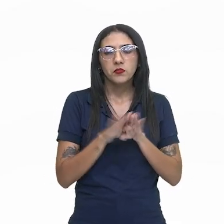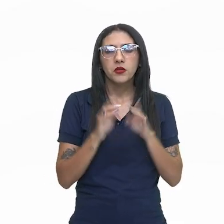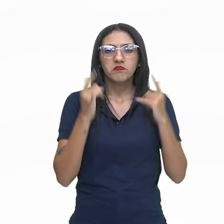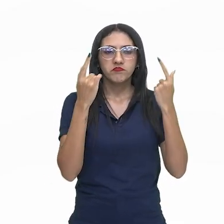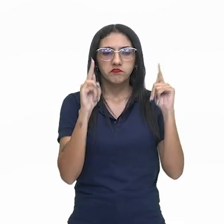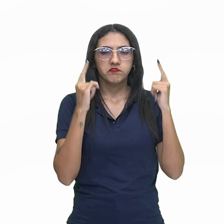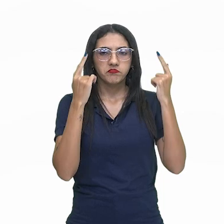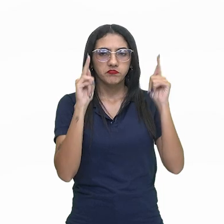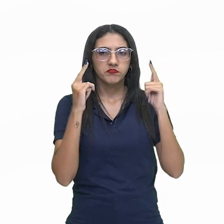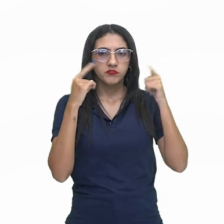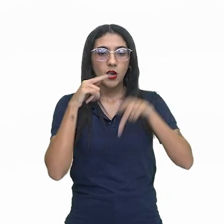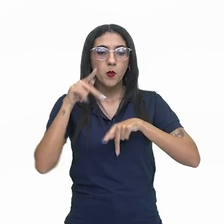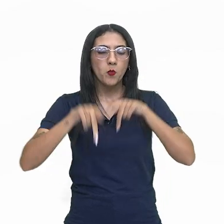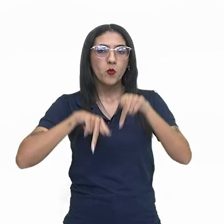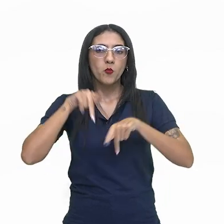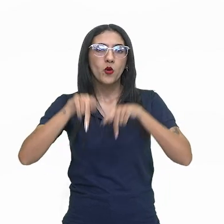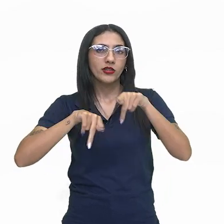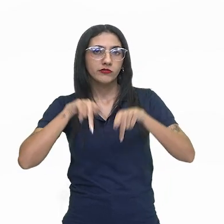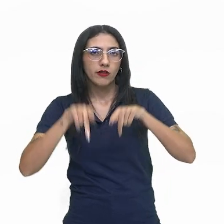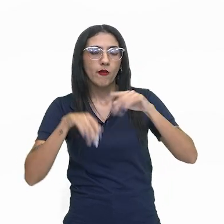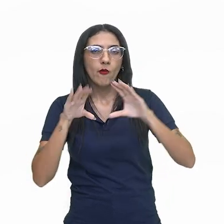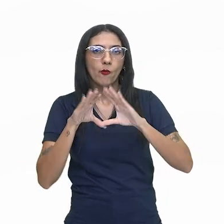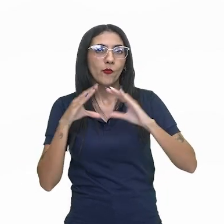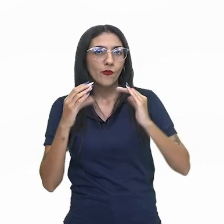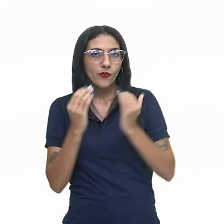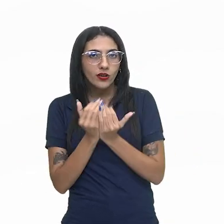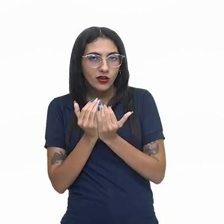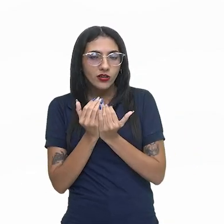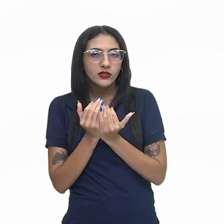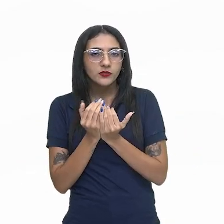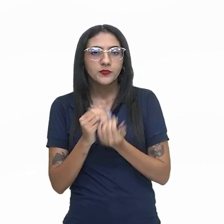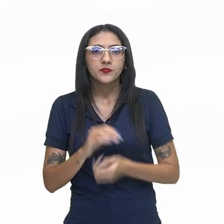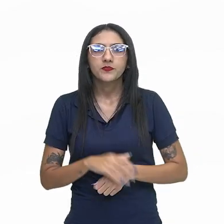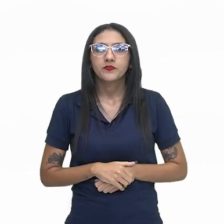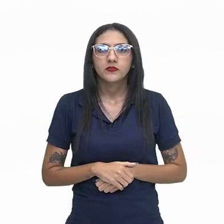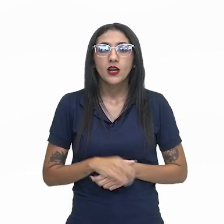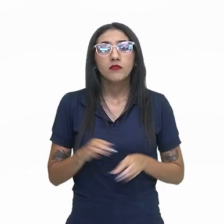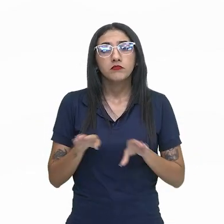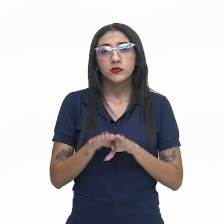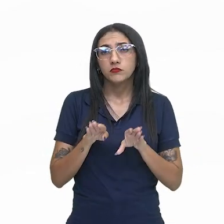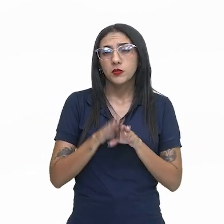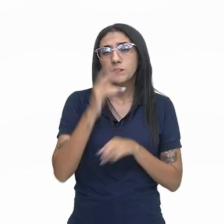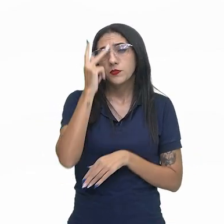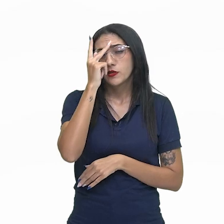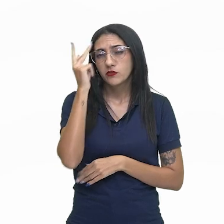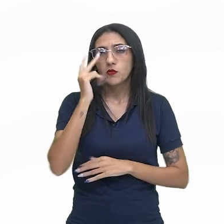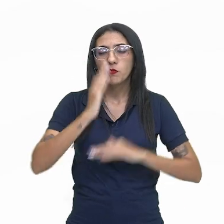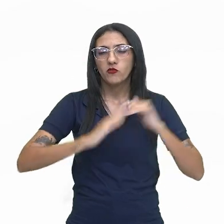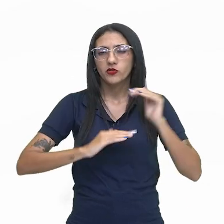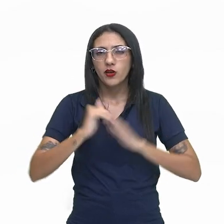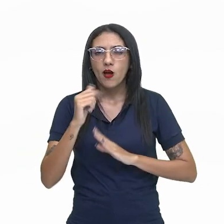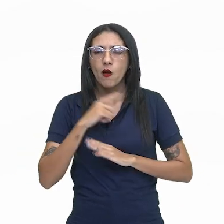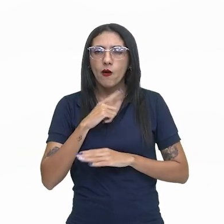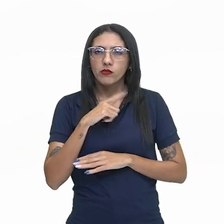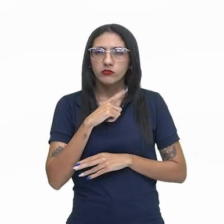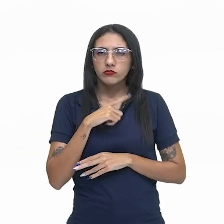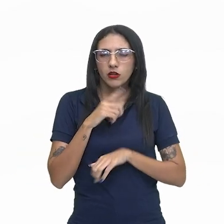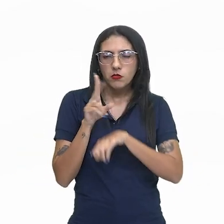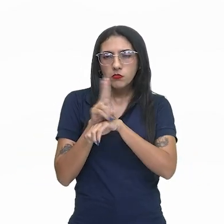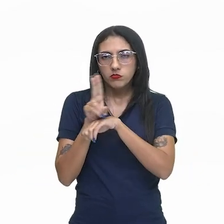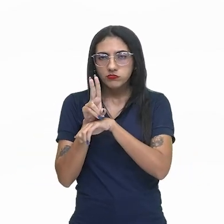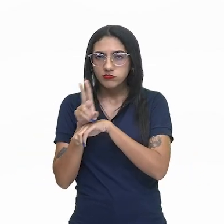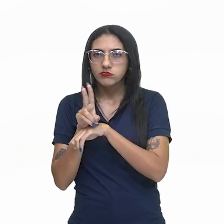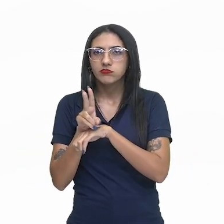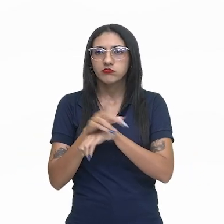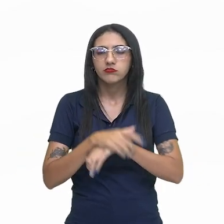protestos ali da população, da comunidade local. Os ambientalistas também que estão de olho no que vem